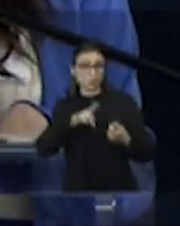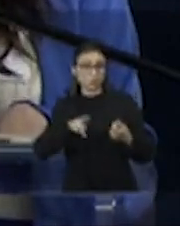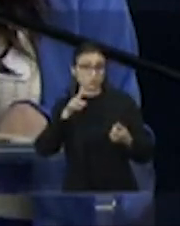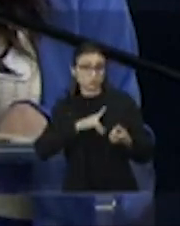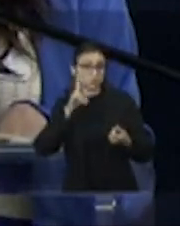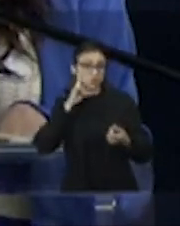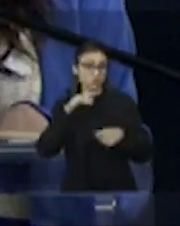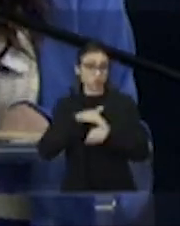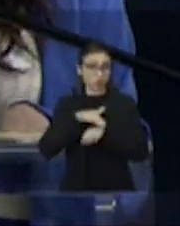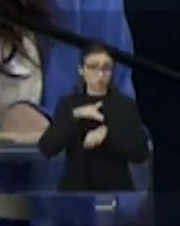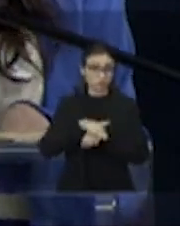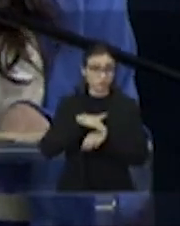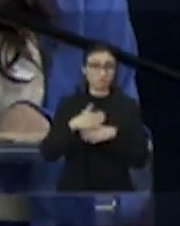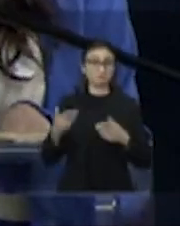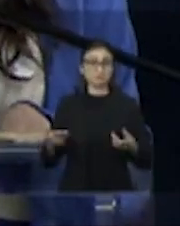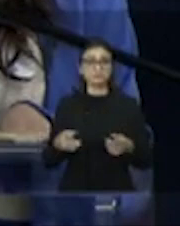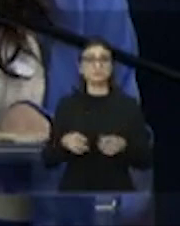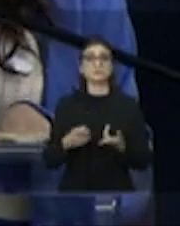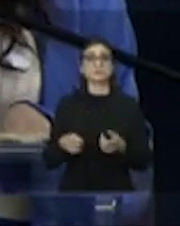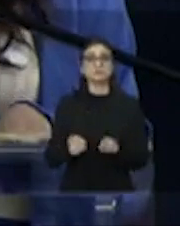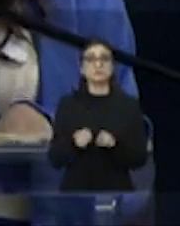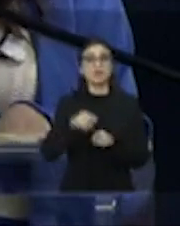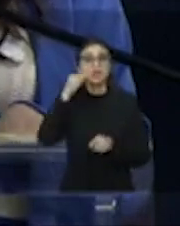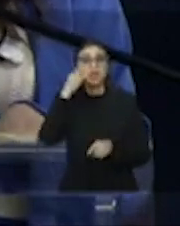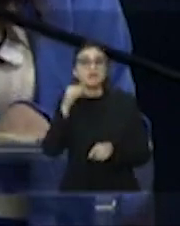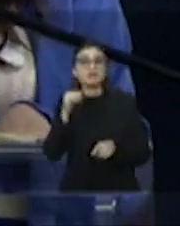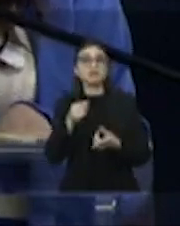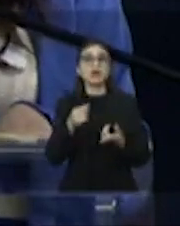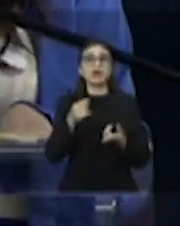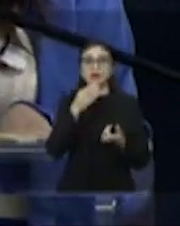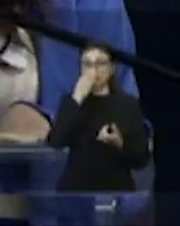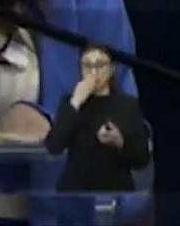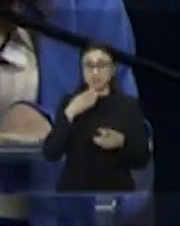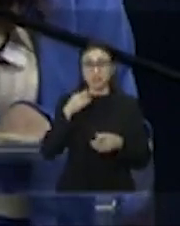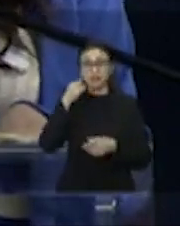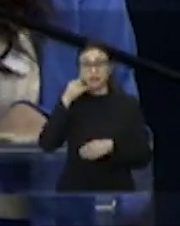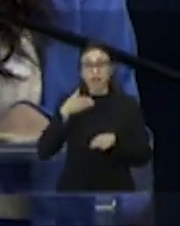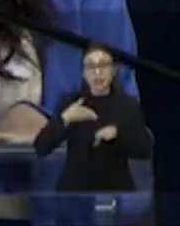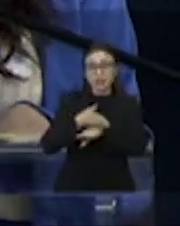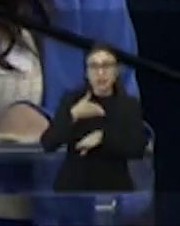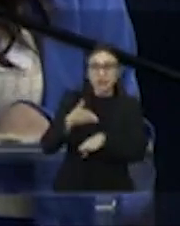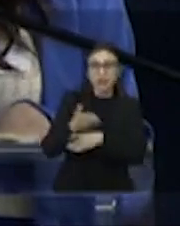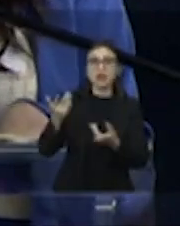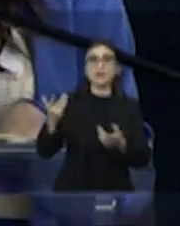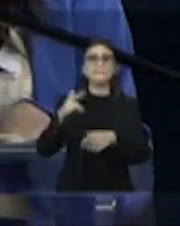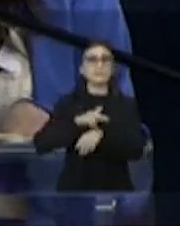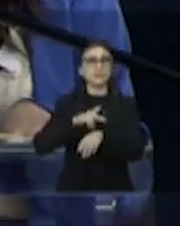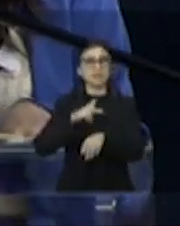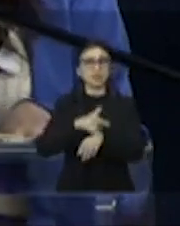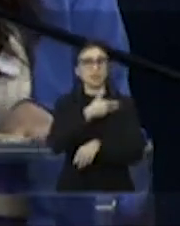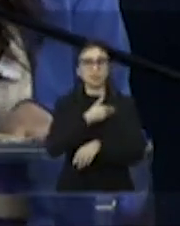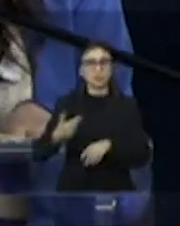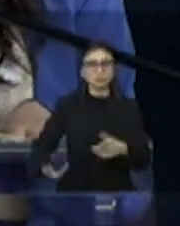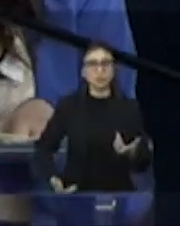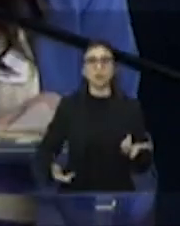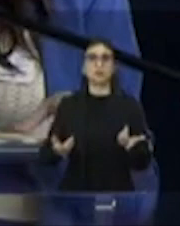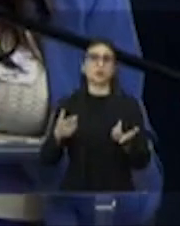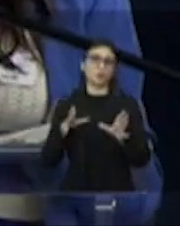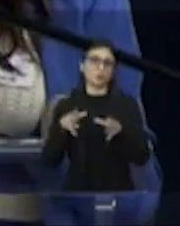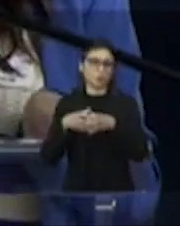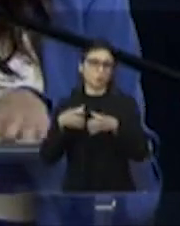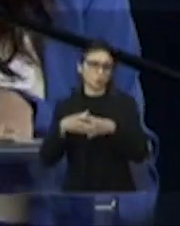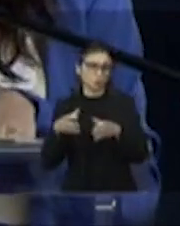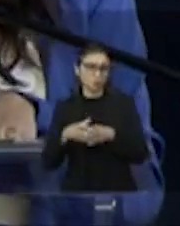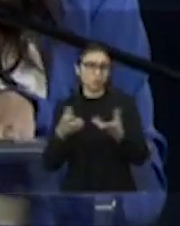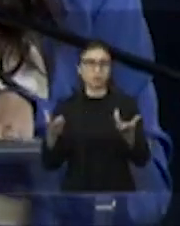apenas no horário comercial, medidas para evitar o impedimento de acesso a banheiros públicos em virtude de raça, etnia, gênero, origem ou